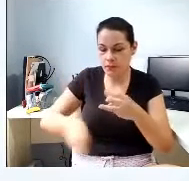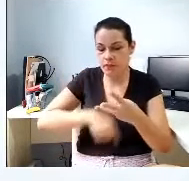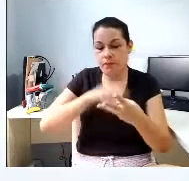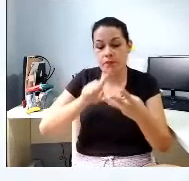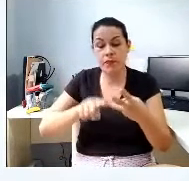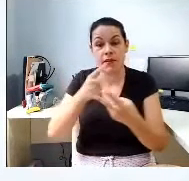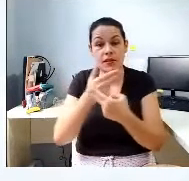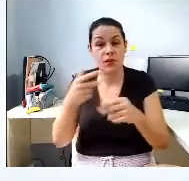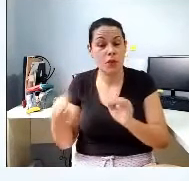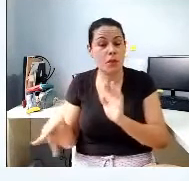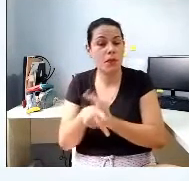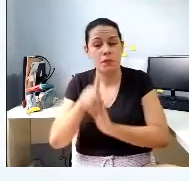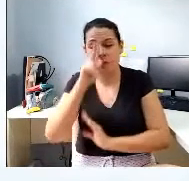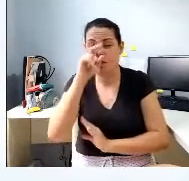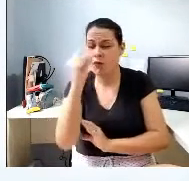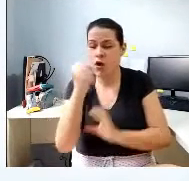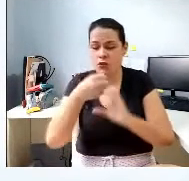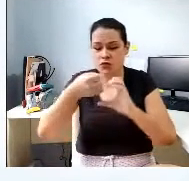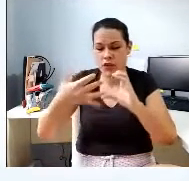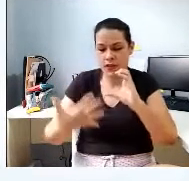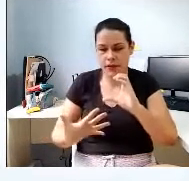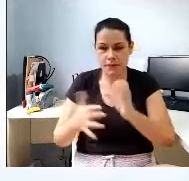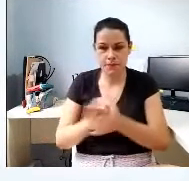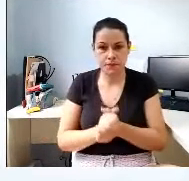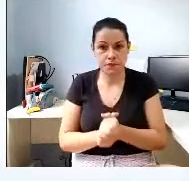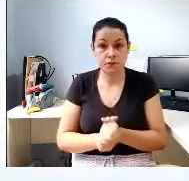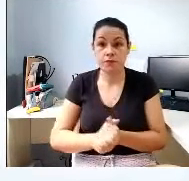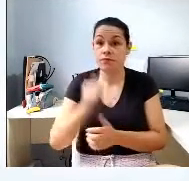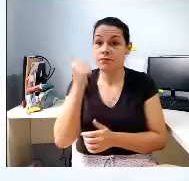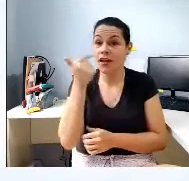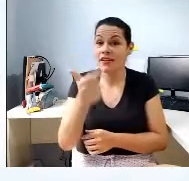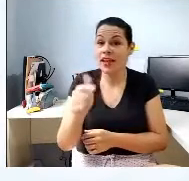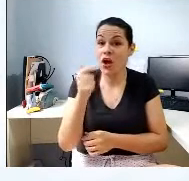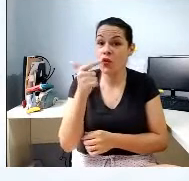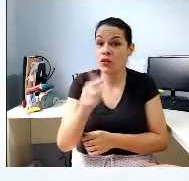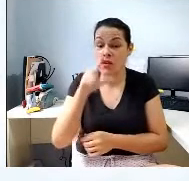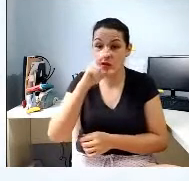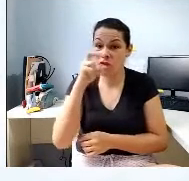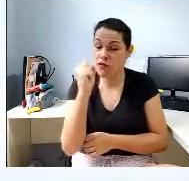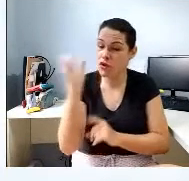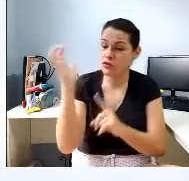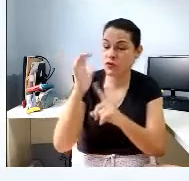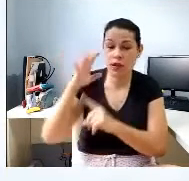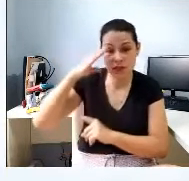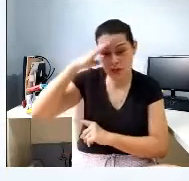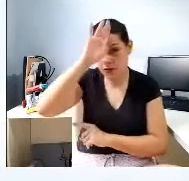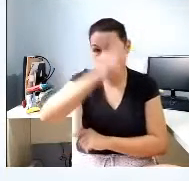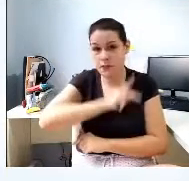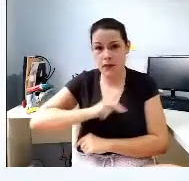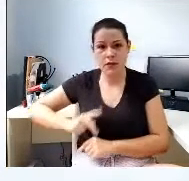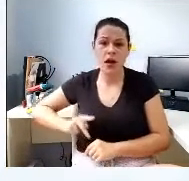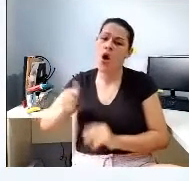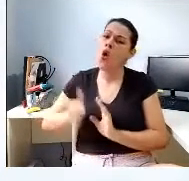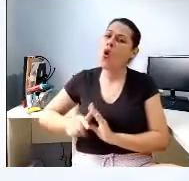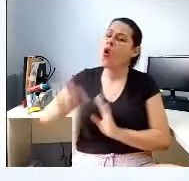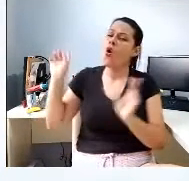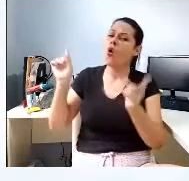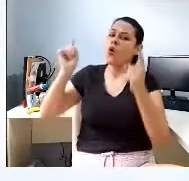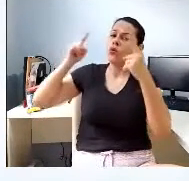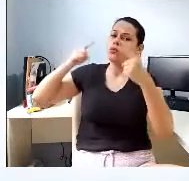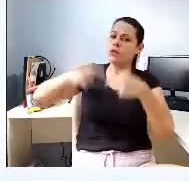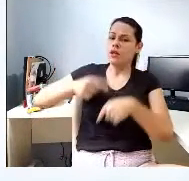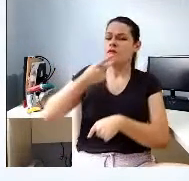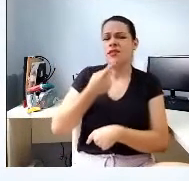característica forte: não houve onda bolsonarista. Pelo contrário, houve uma marola